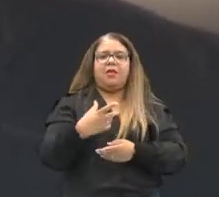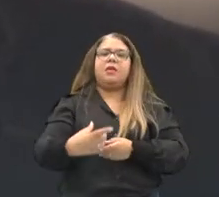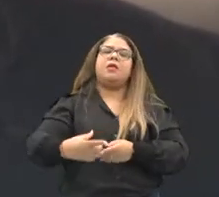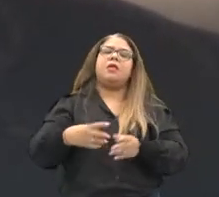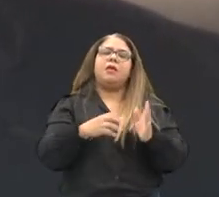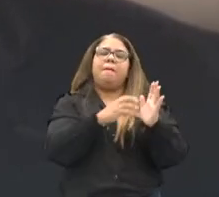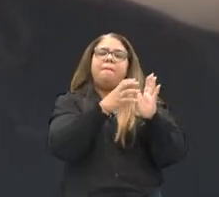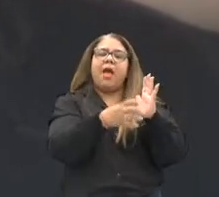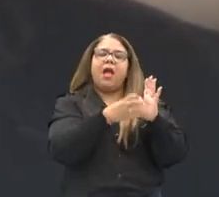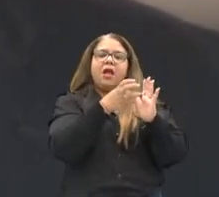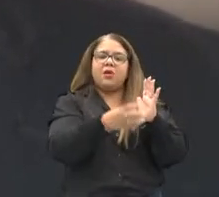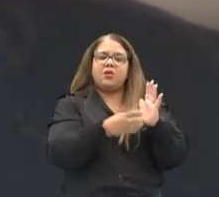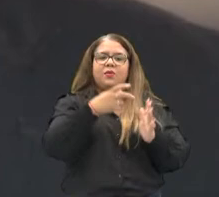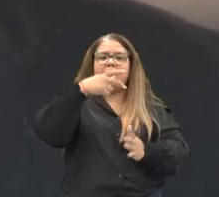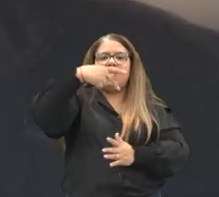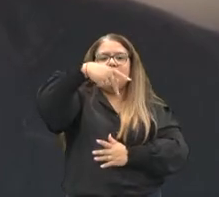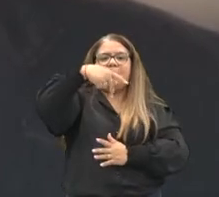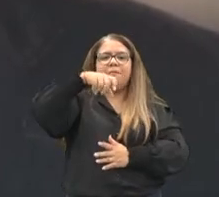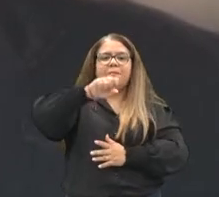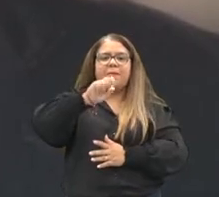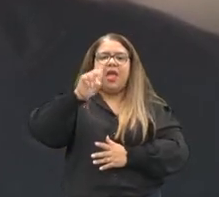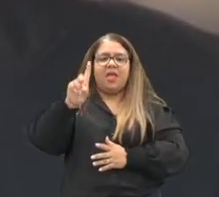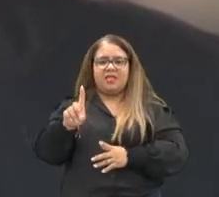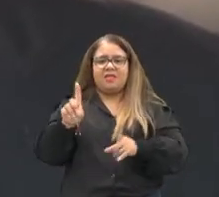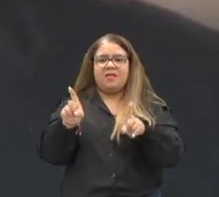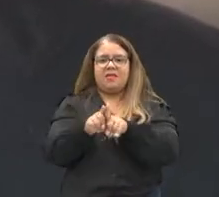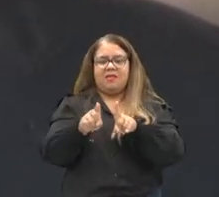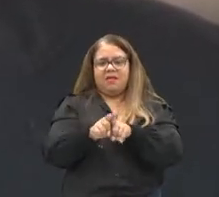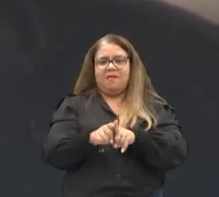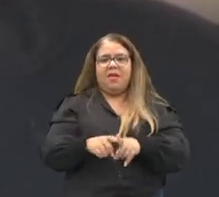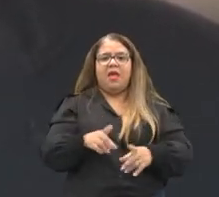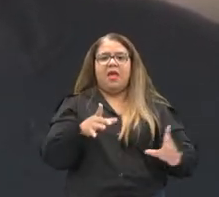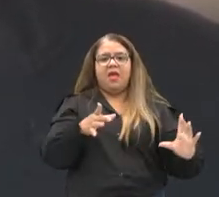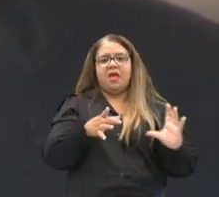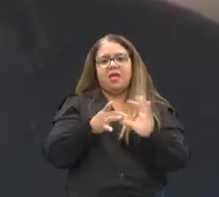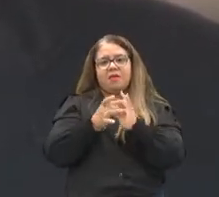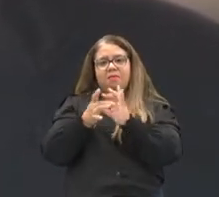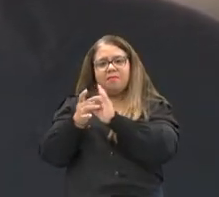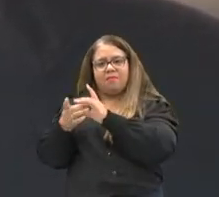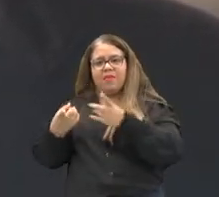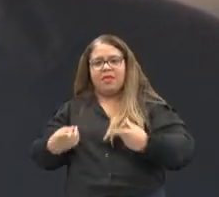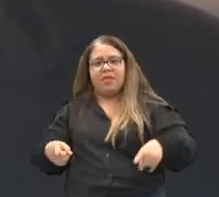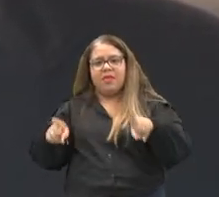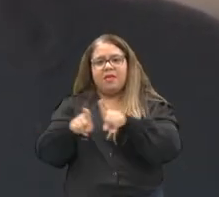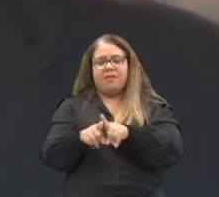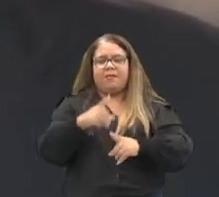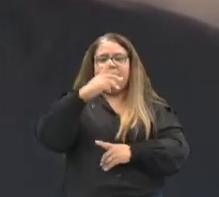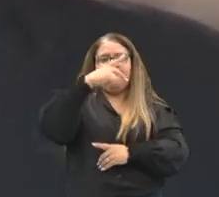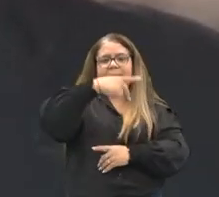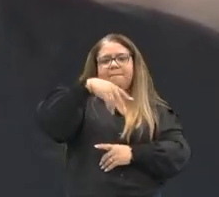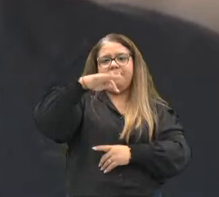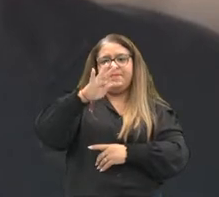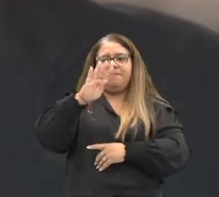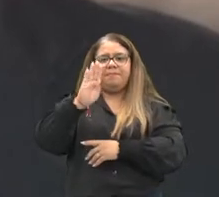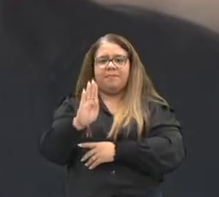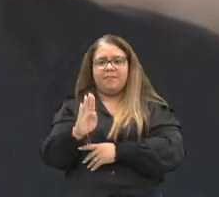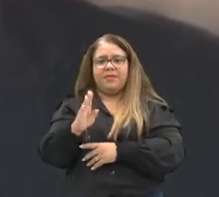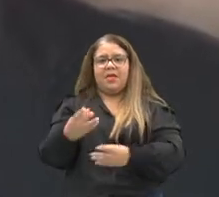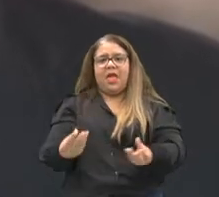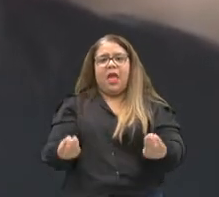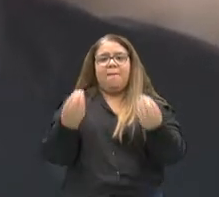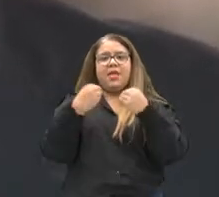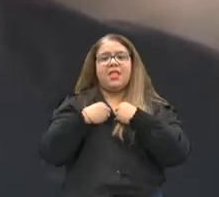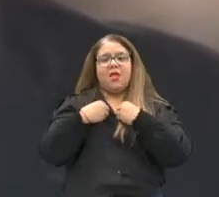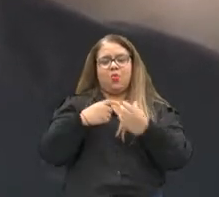PSD de Mato Grosso e os meus coligados, aliados do PTB, me deram essa caneta para me